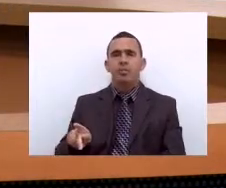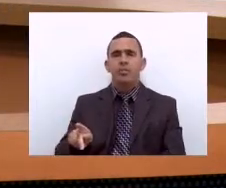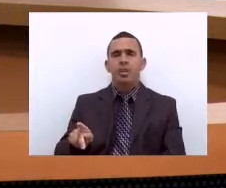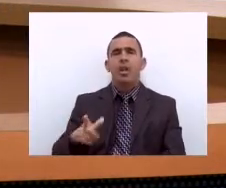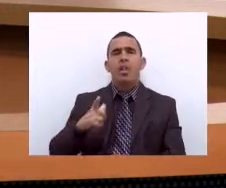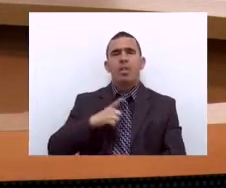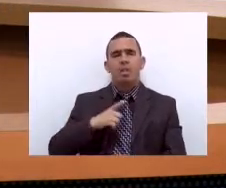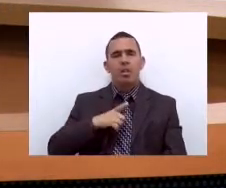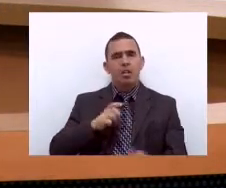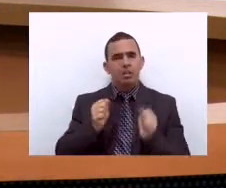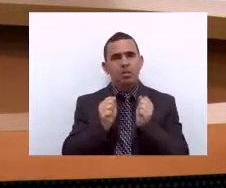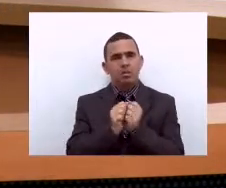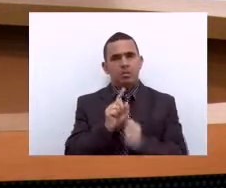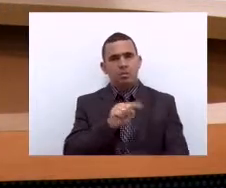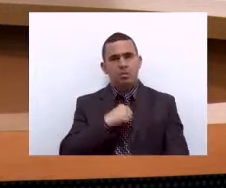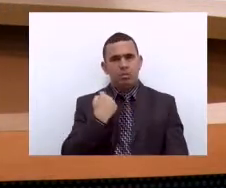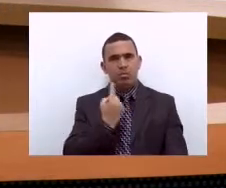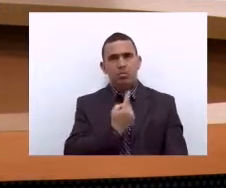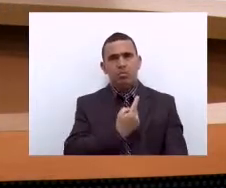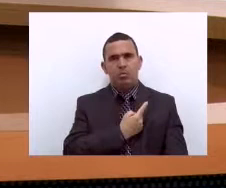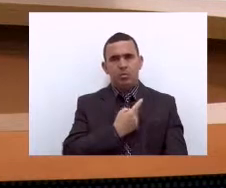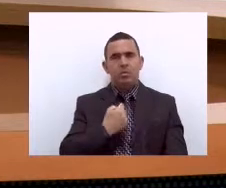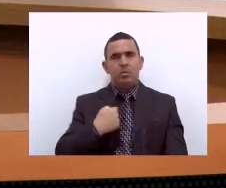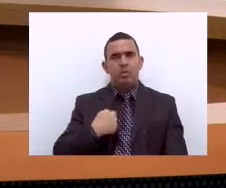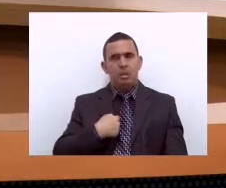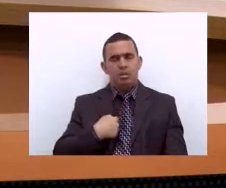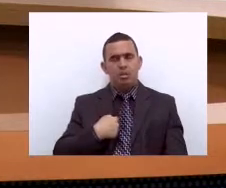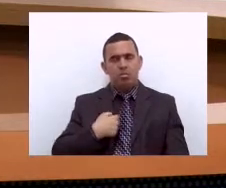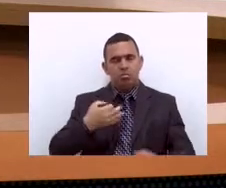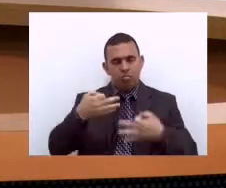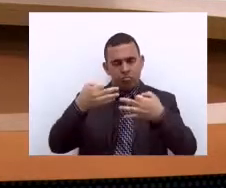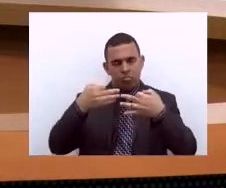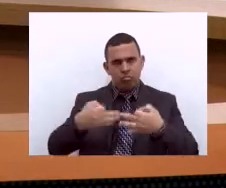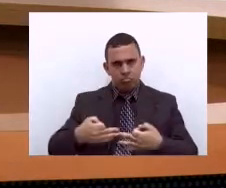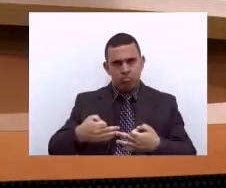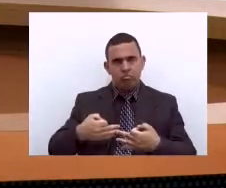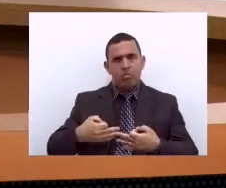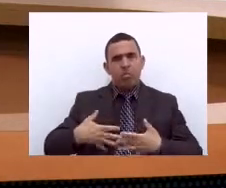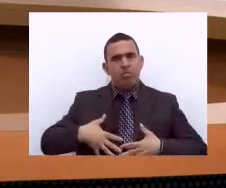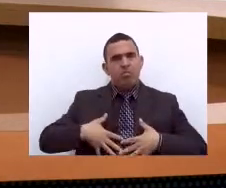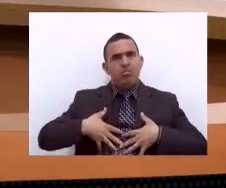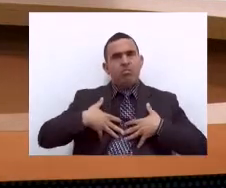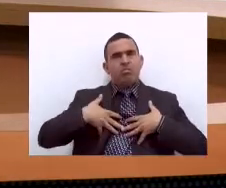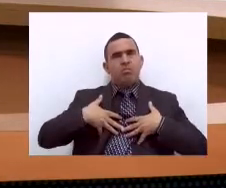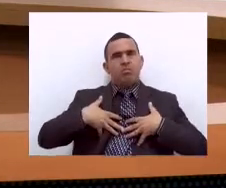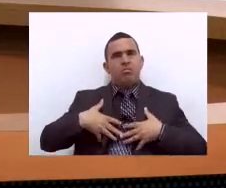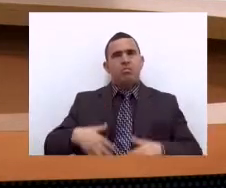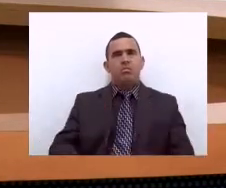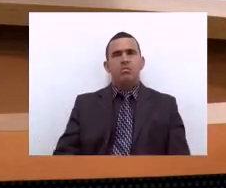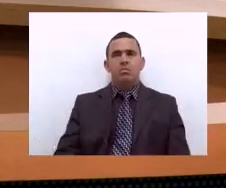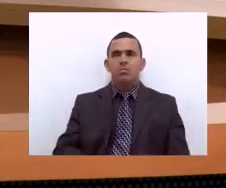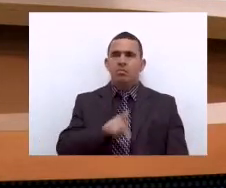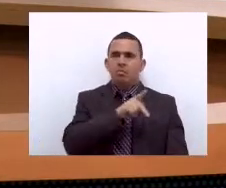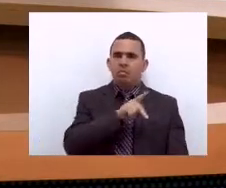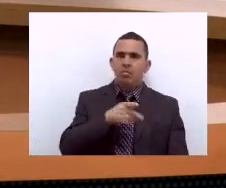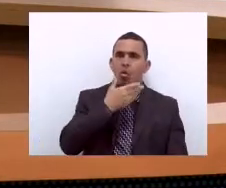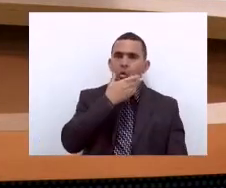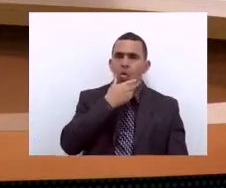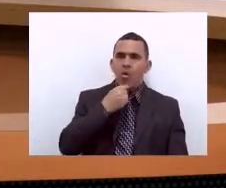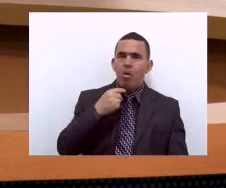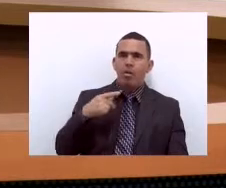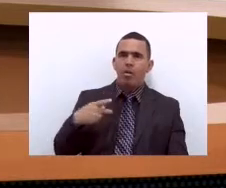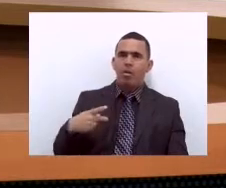encontra-se conosco, e eu fico extremamente honrado, o senhor Pedro